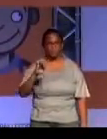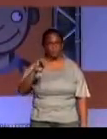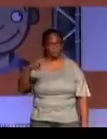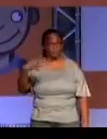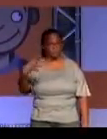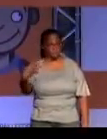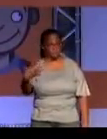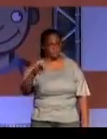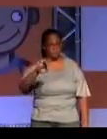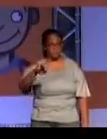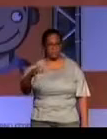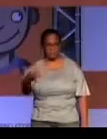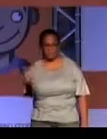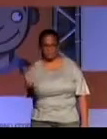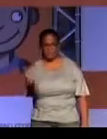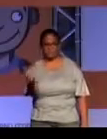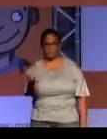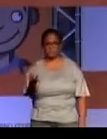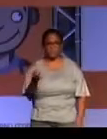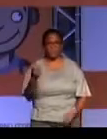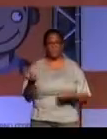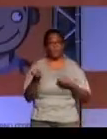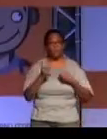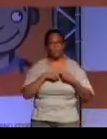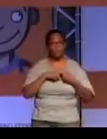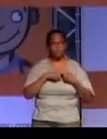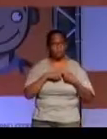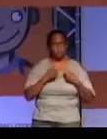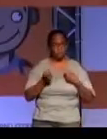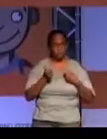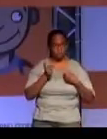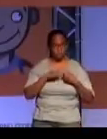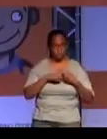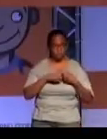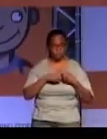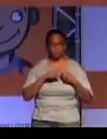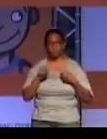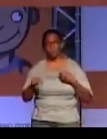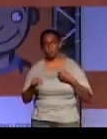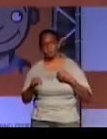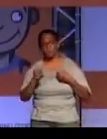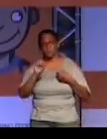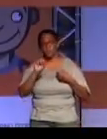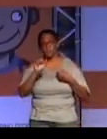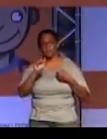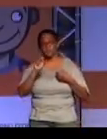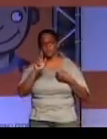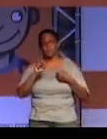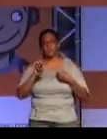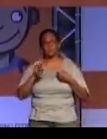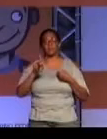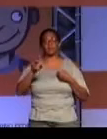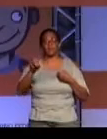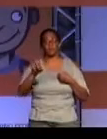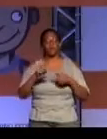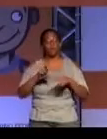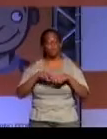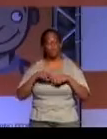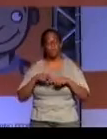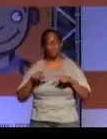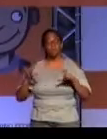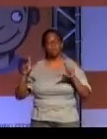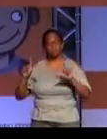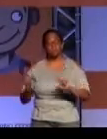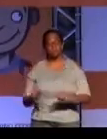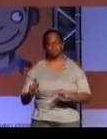94, 96, mas ressurgiu aqui o sarampo, epidemia, porque houve uma baixa